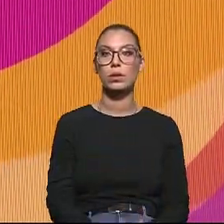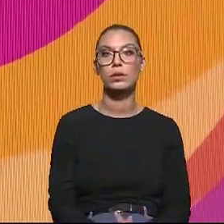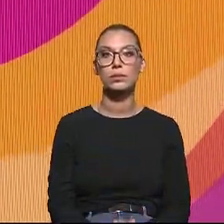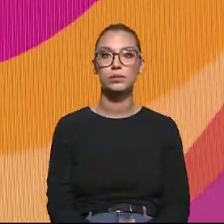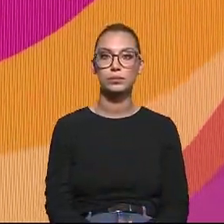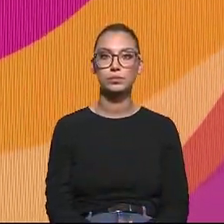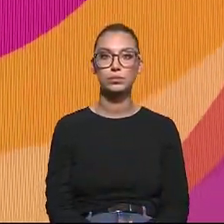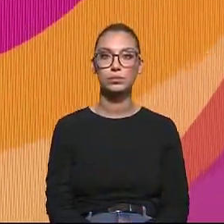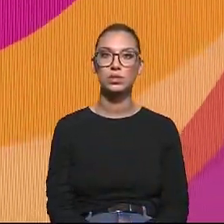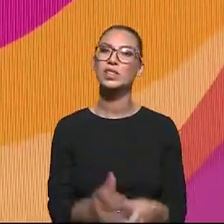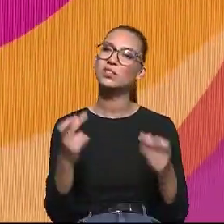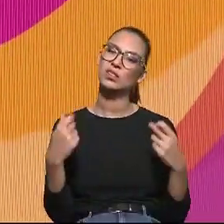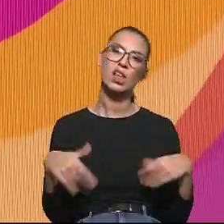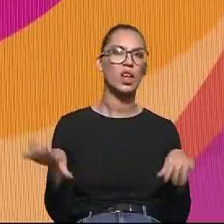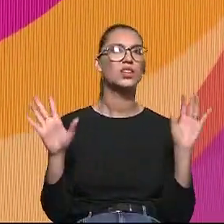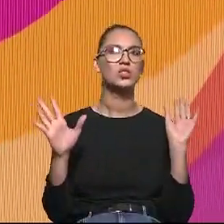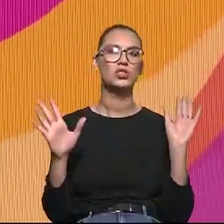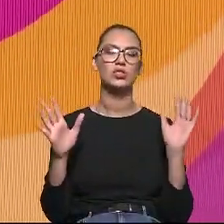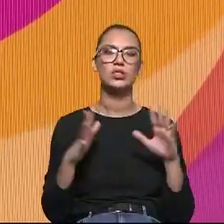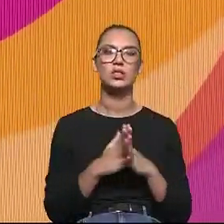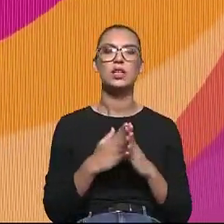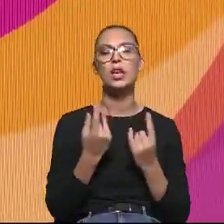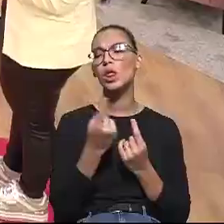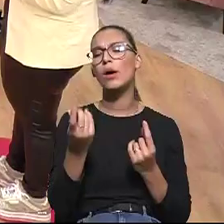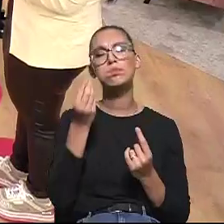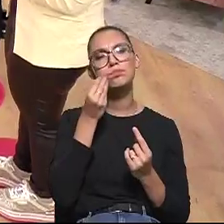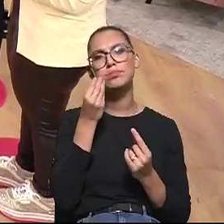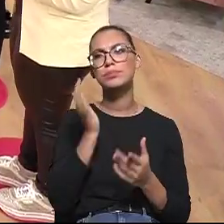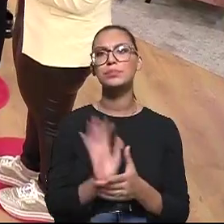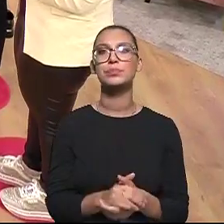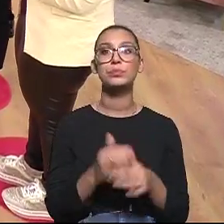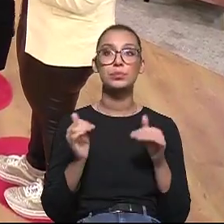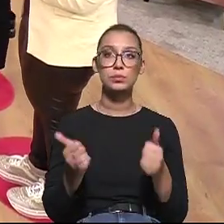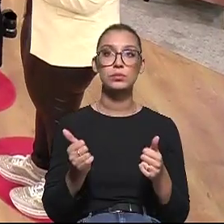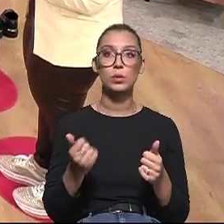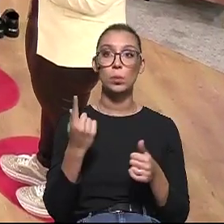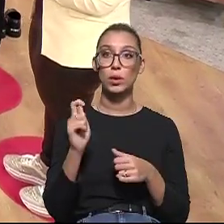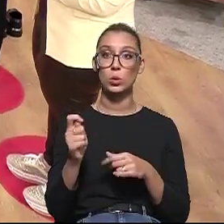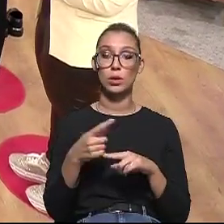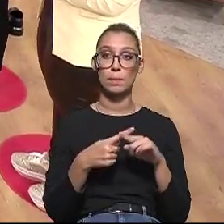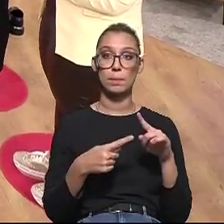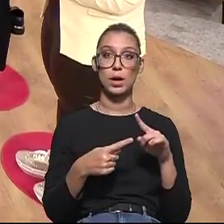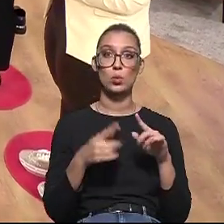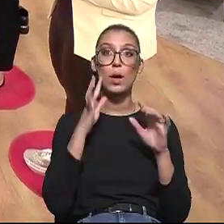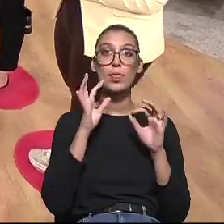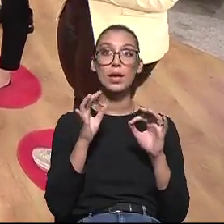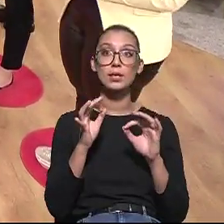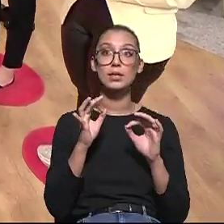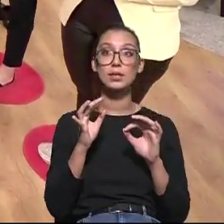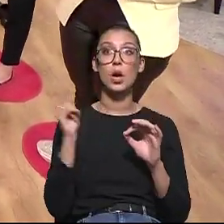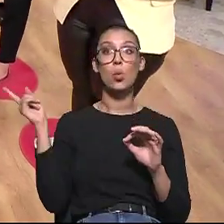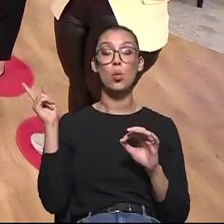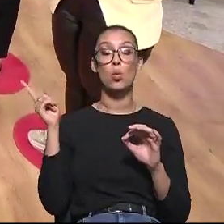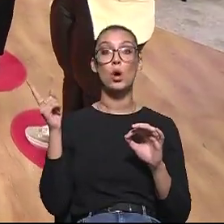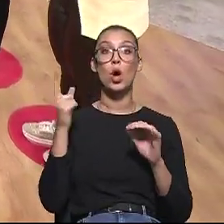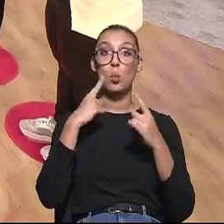É, deixa anotar, o rapaz está à vontade. Cada um está como pode. Está? Está. 1 minuto e meio, atenção às indicações do nosso público, elas são boas.